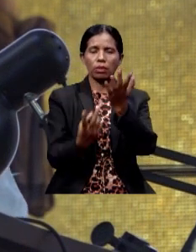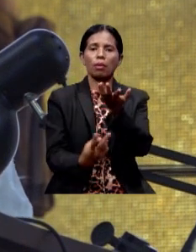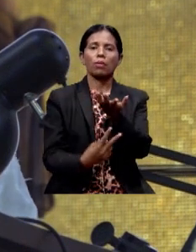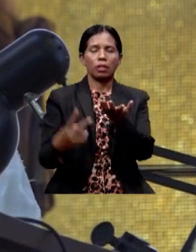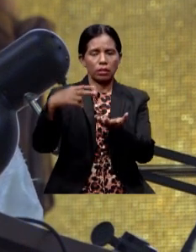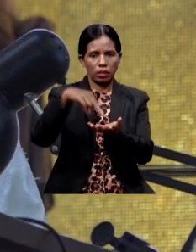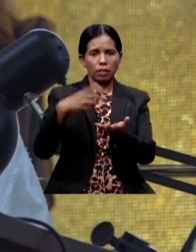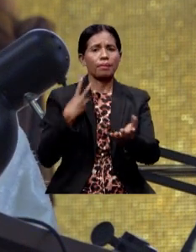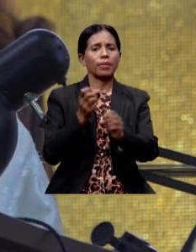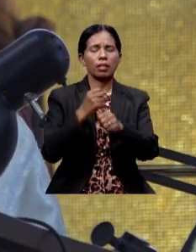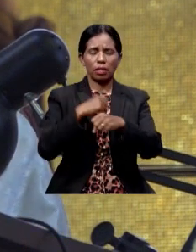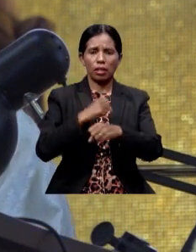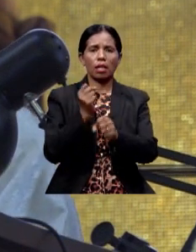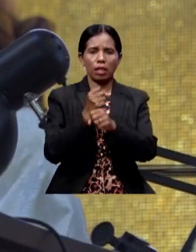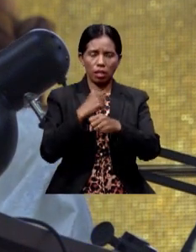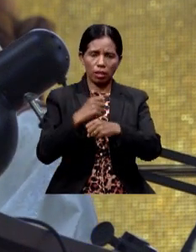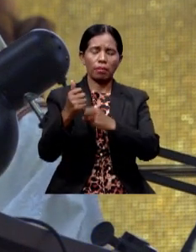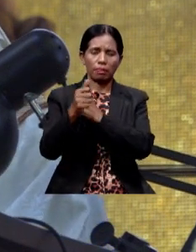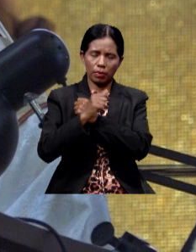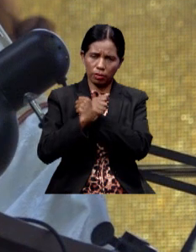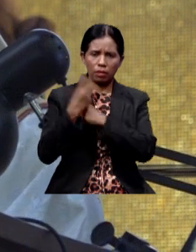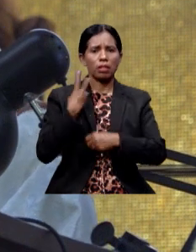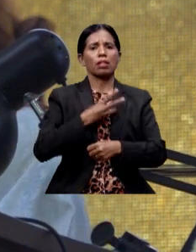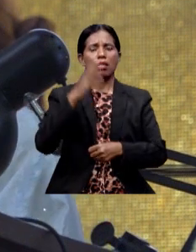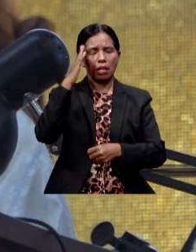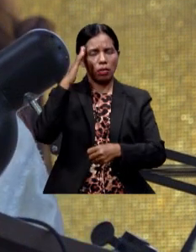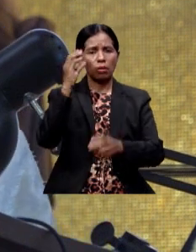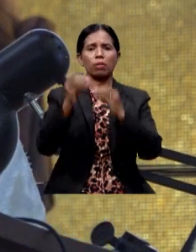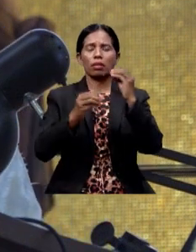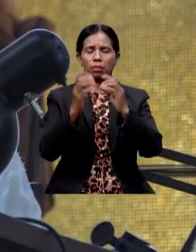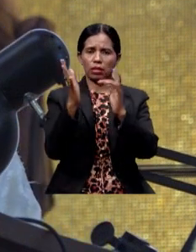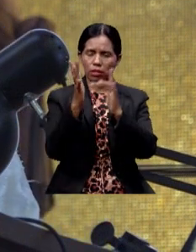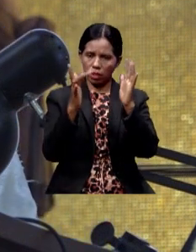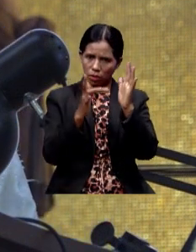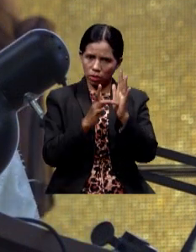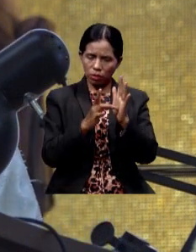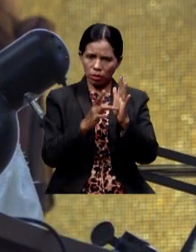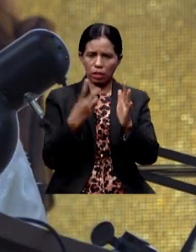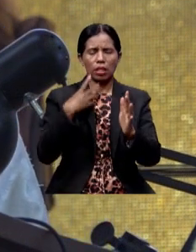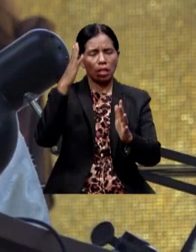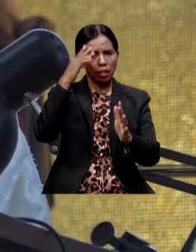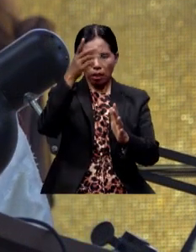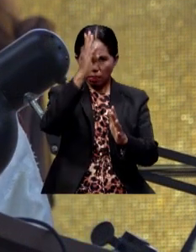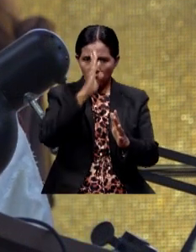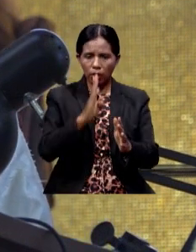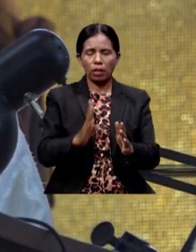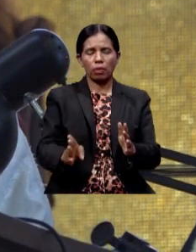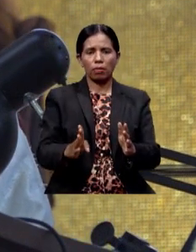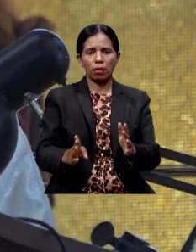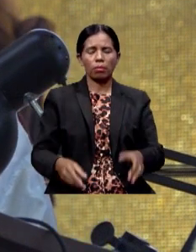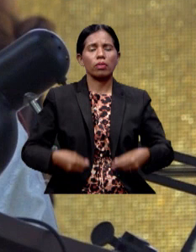Páscoa, ita hanoi conaba Jesus. Reconhece maroma clareja no rain minha nain, minha macanessa